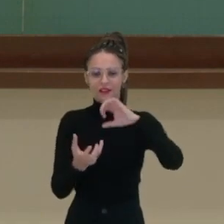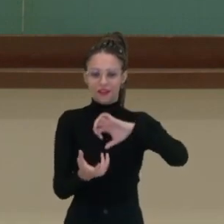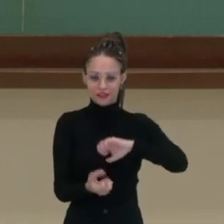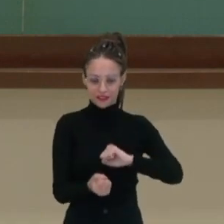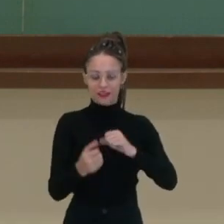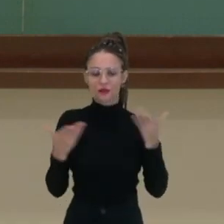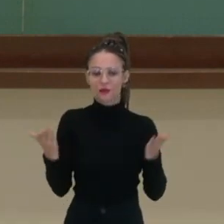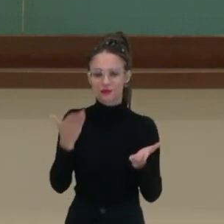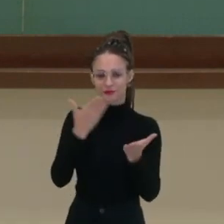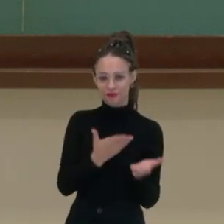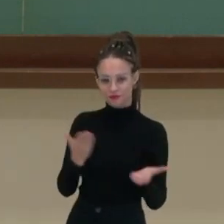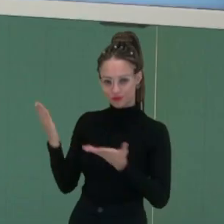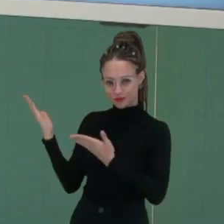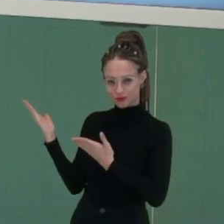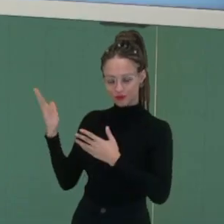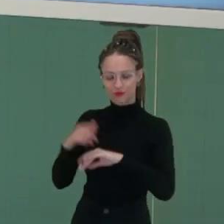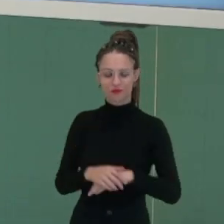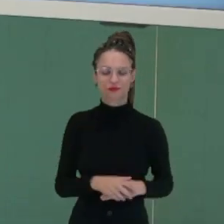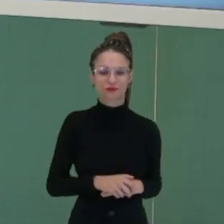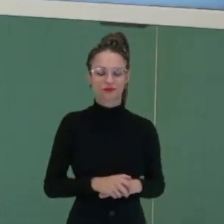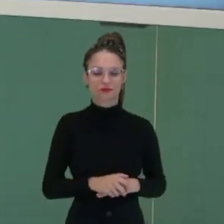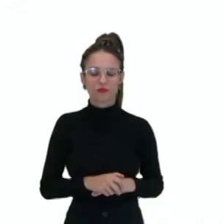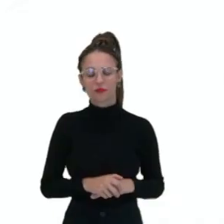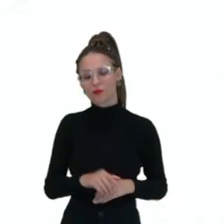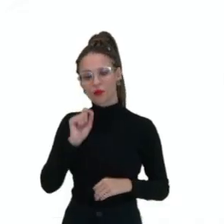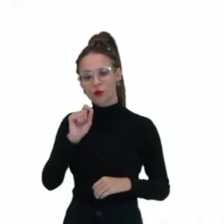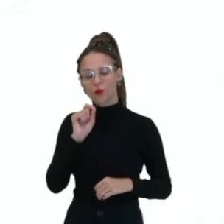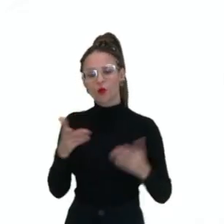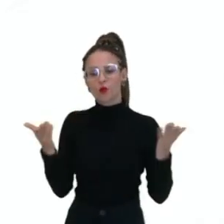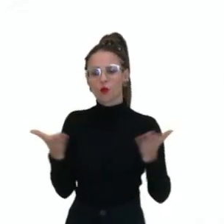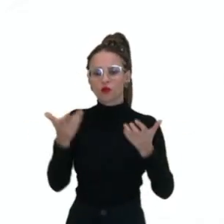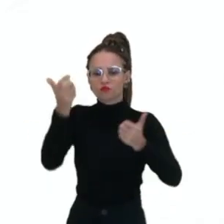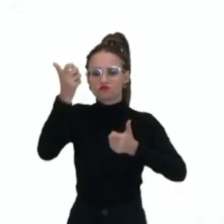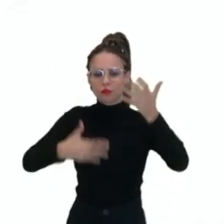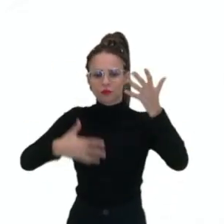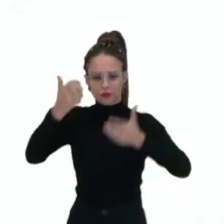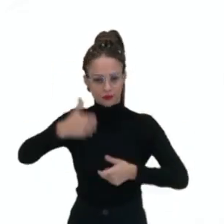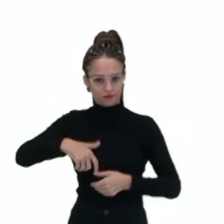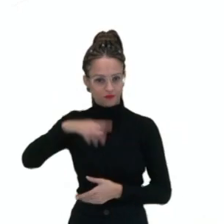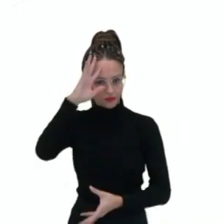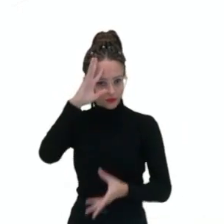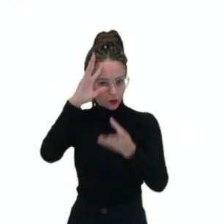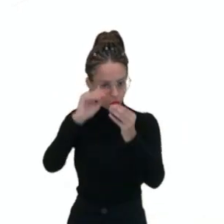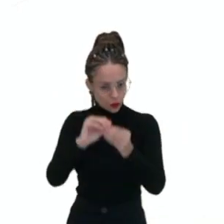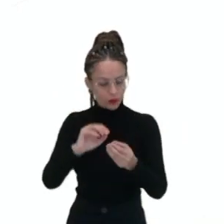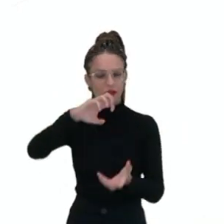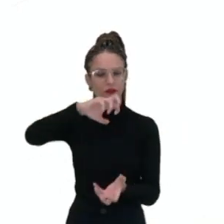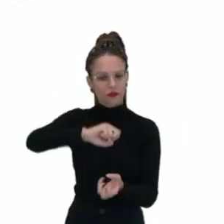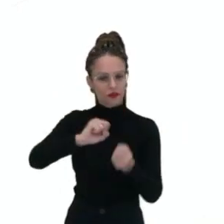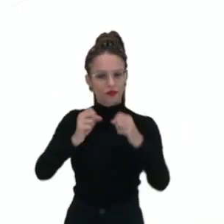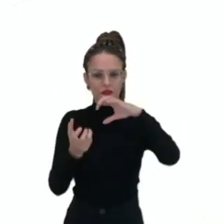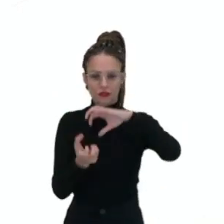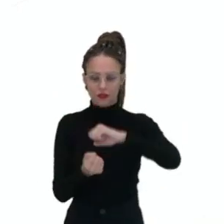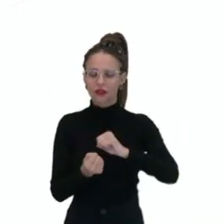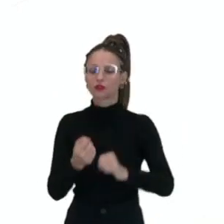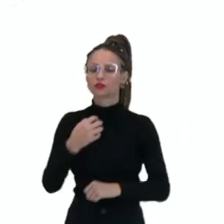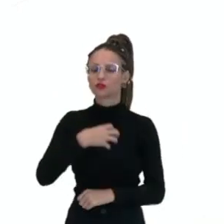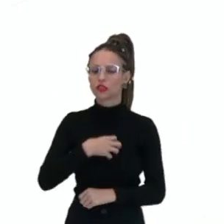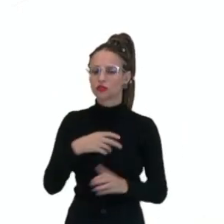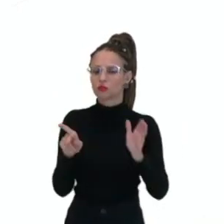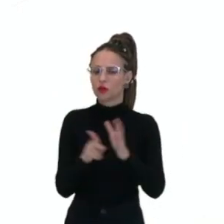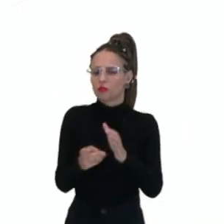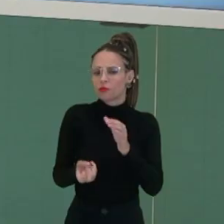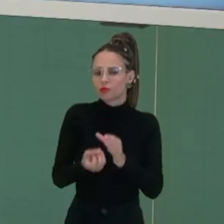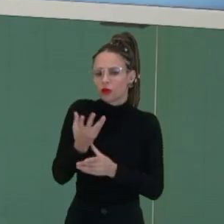aqui comigo, ó. A ideia do nosso trabalho de hoje é compreender o artesanato como uma forma de produção. Identificar a